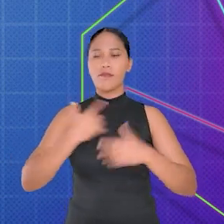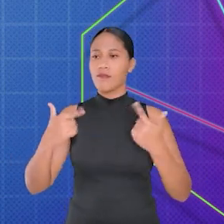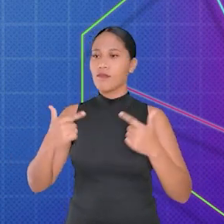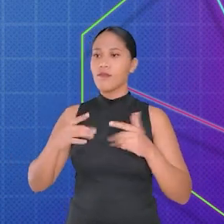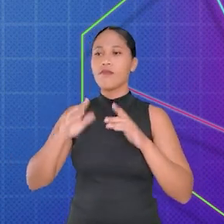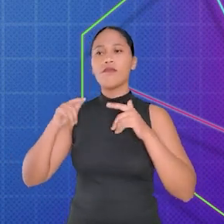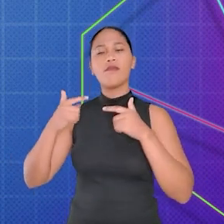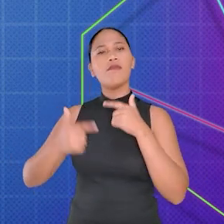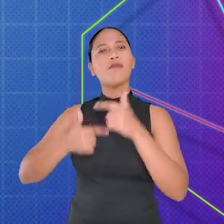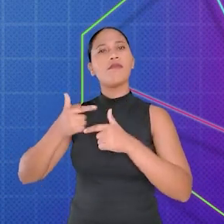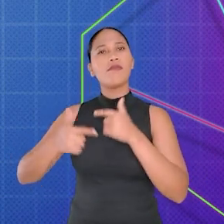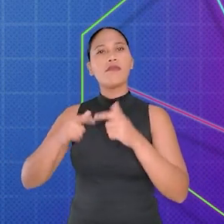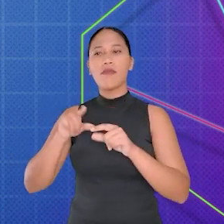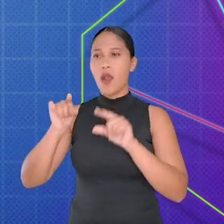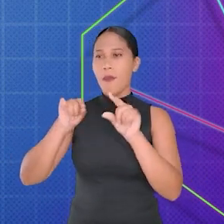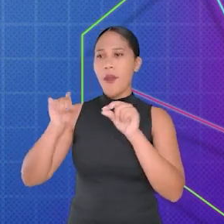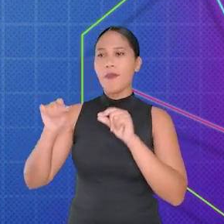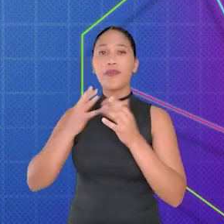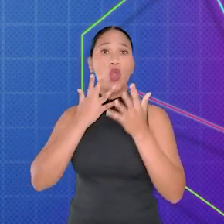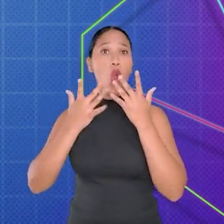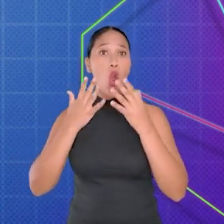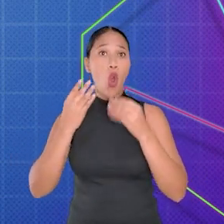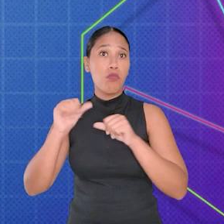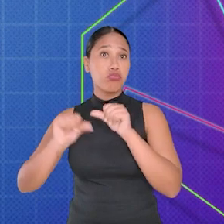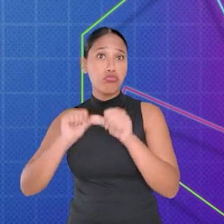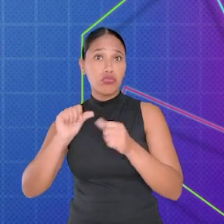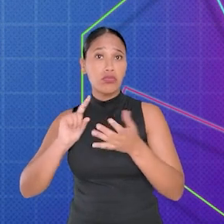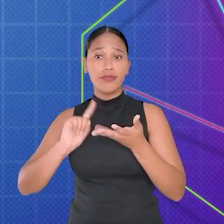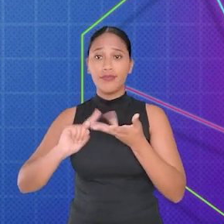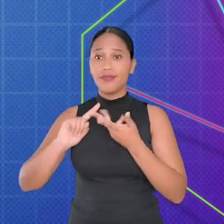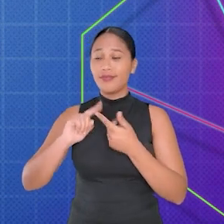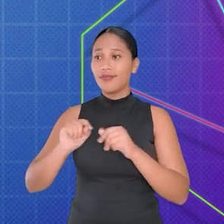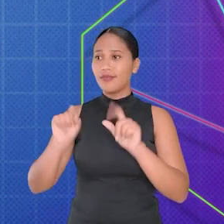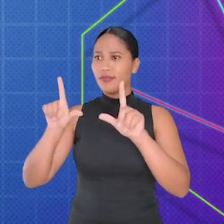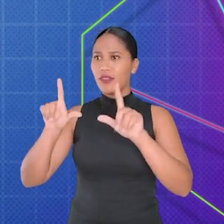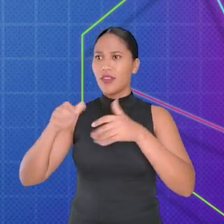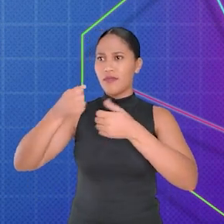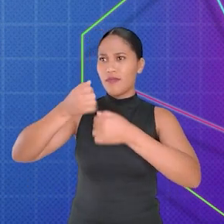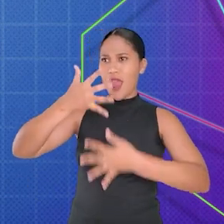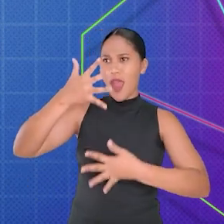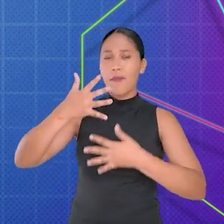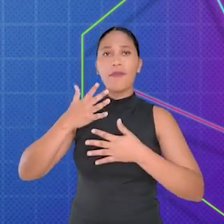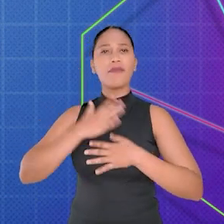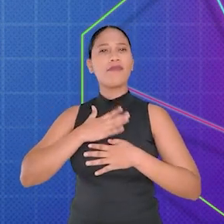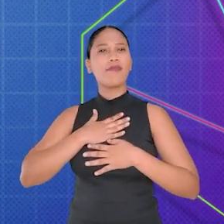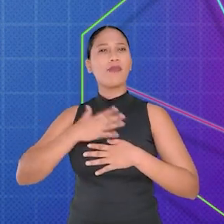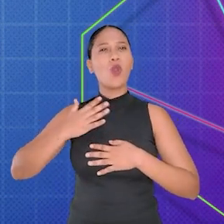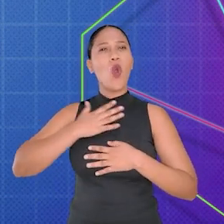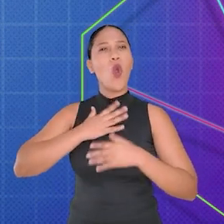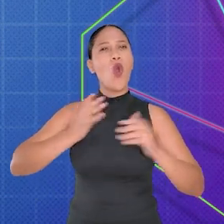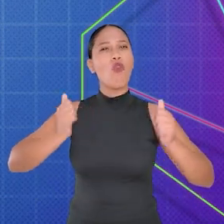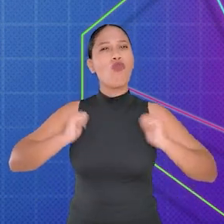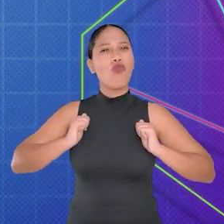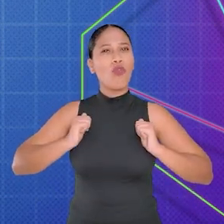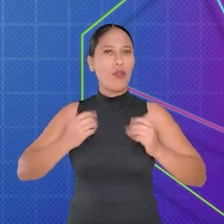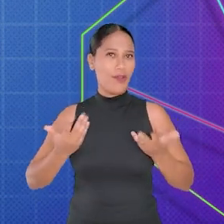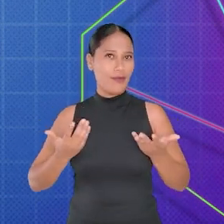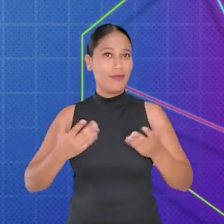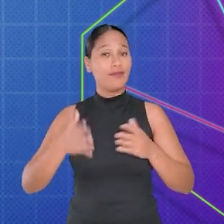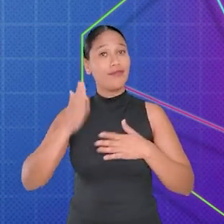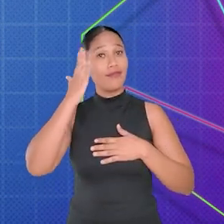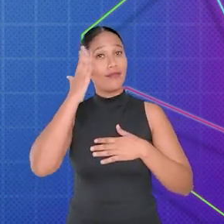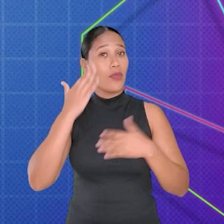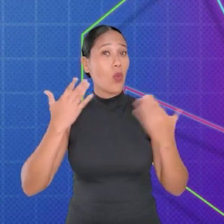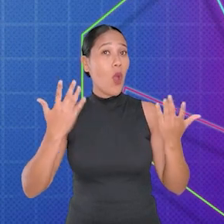de trabalho personalizados, alterar as cores da interface, posicionar os painéis de maneira mais conveniente e adicionar ou remover atalhos